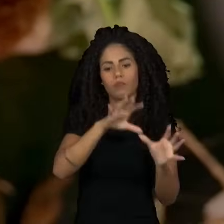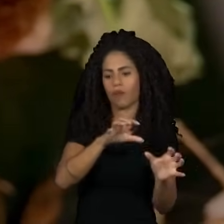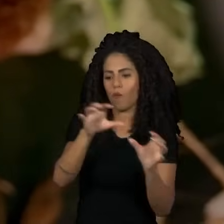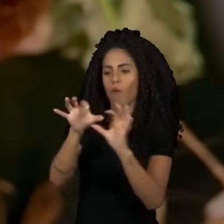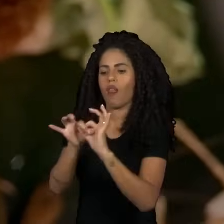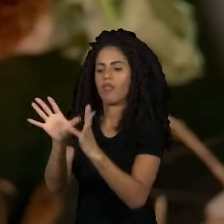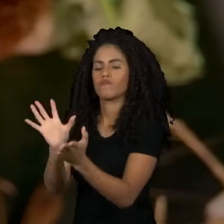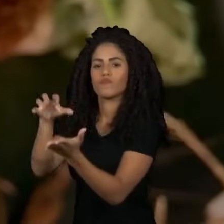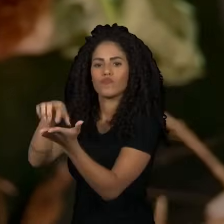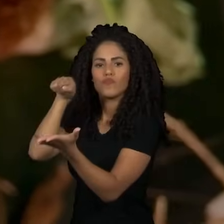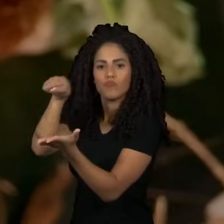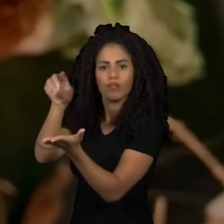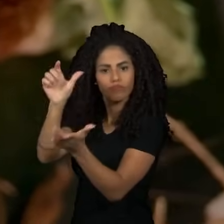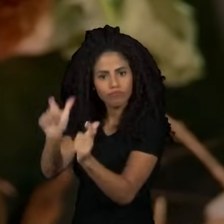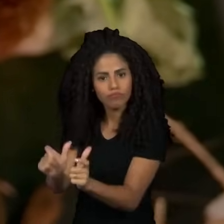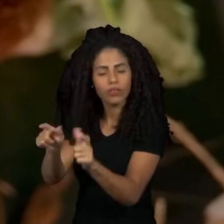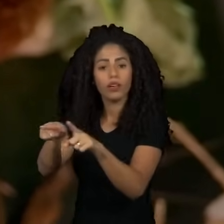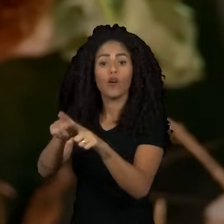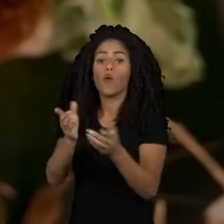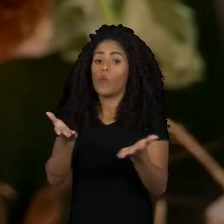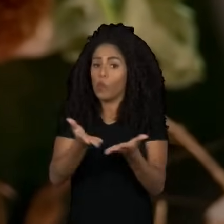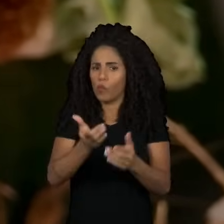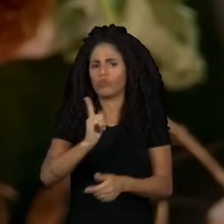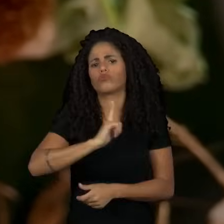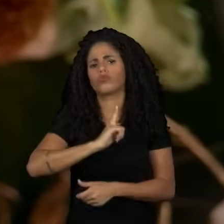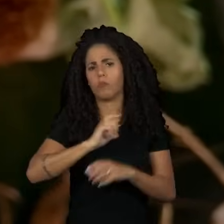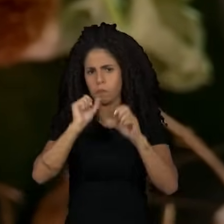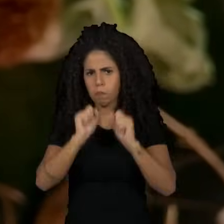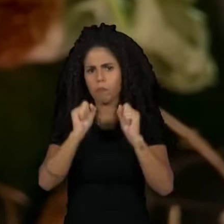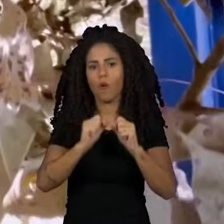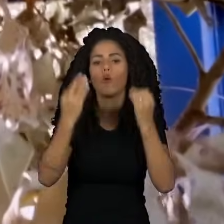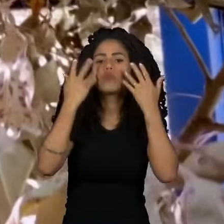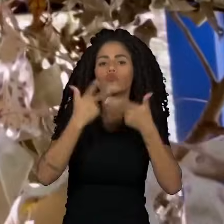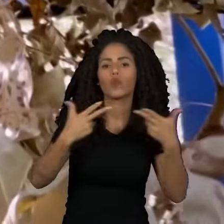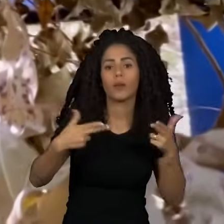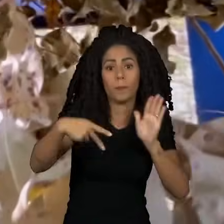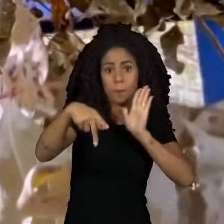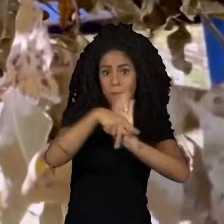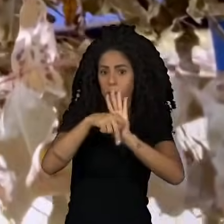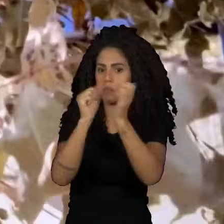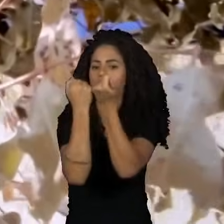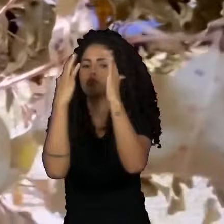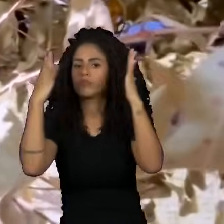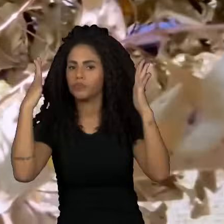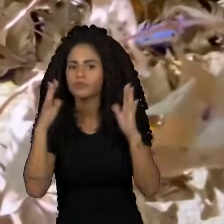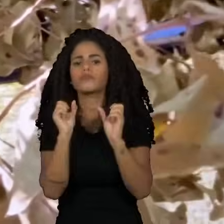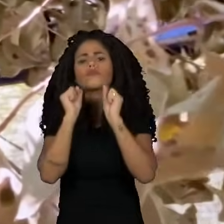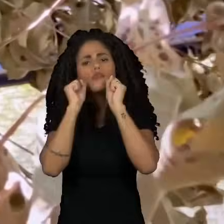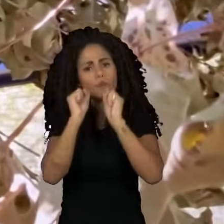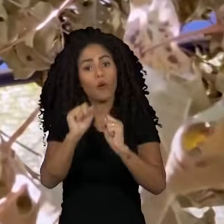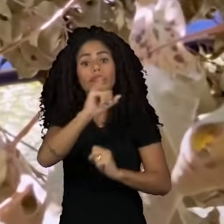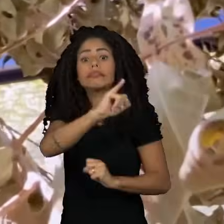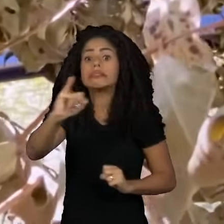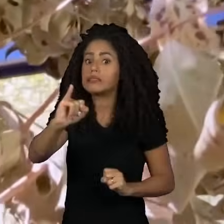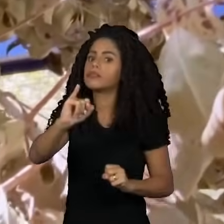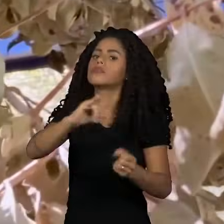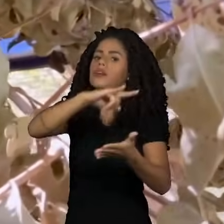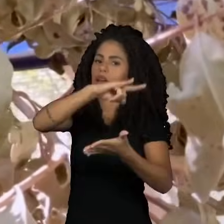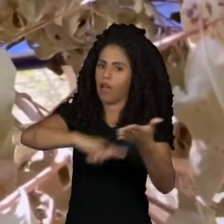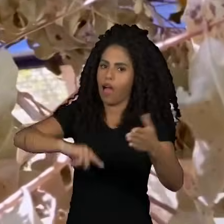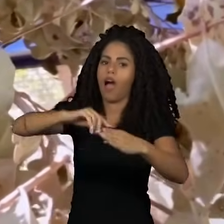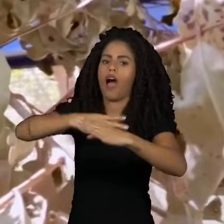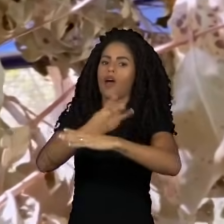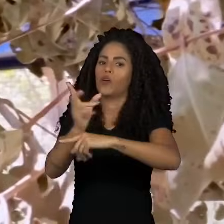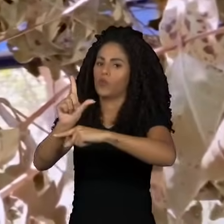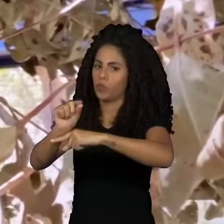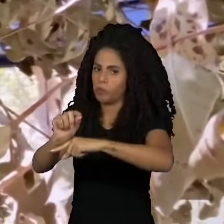dia você pode adquirir um animal silvestre legalizado de um criador autorizado pelo IBAMA,